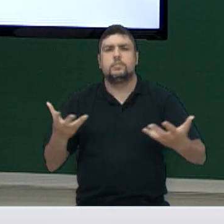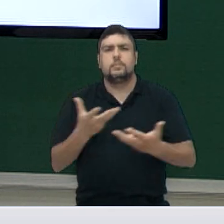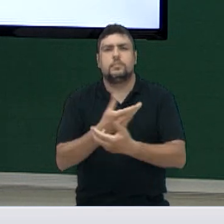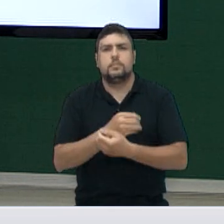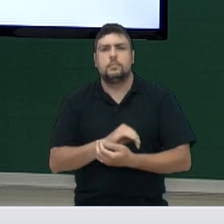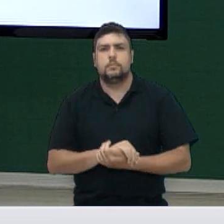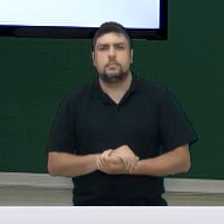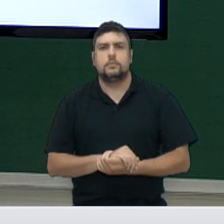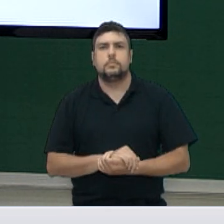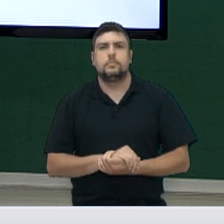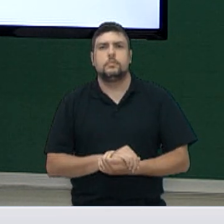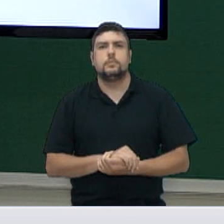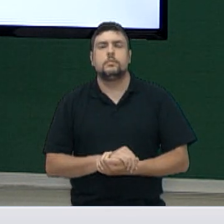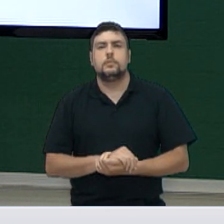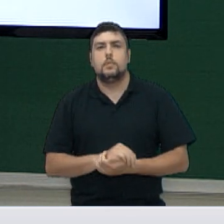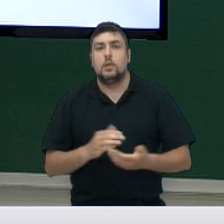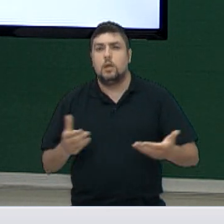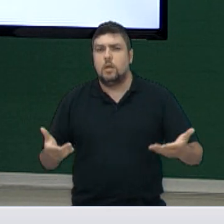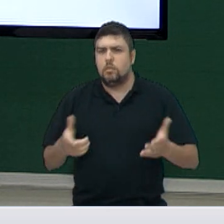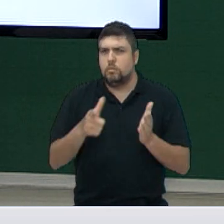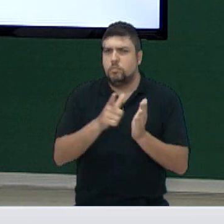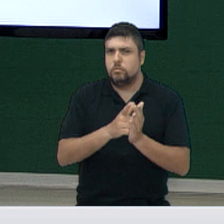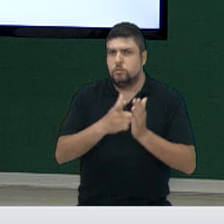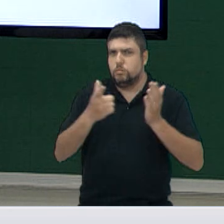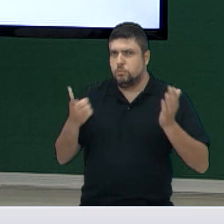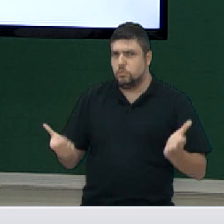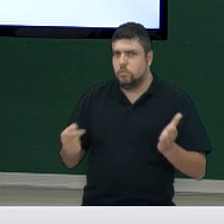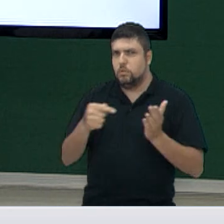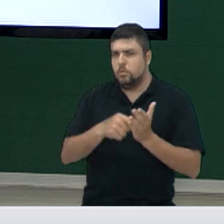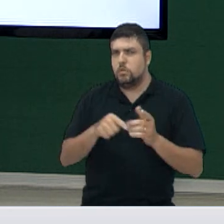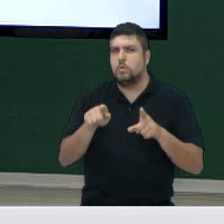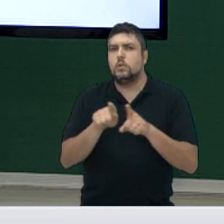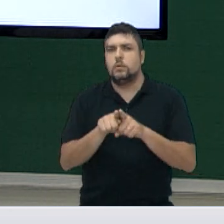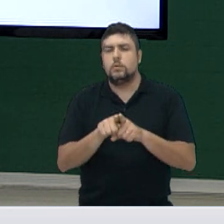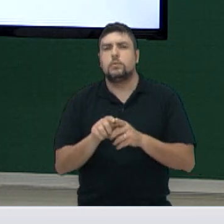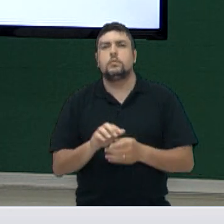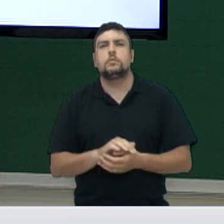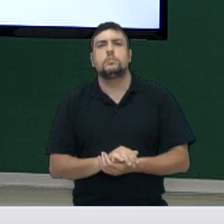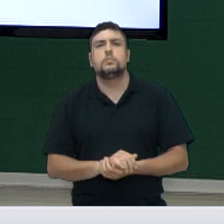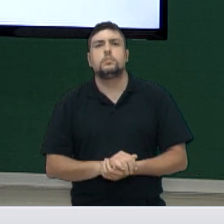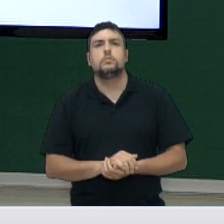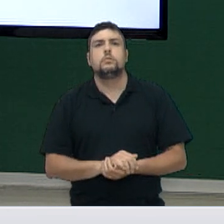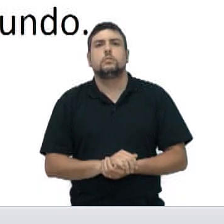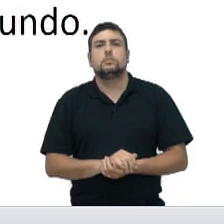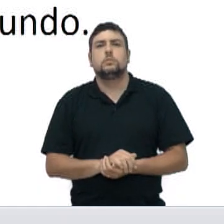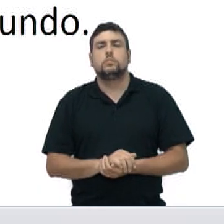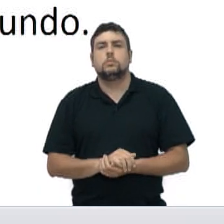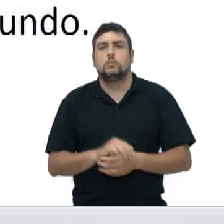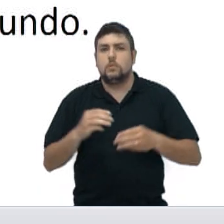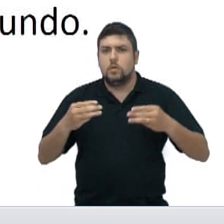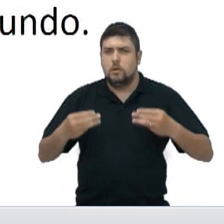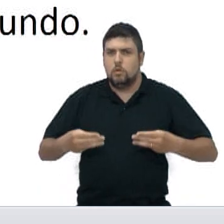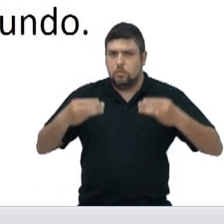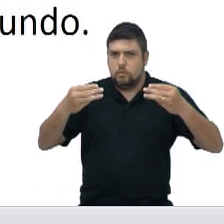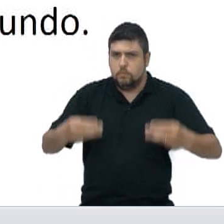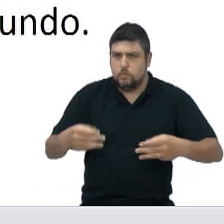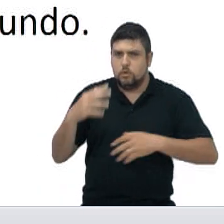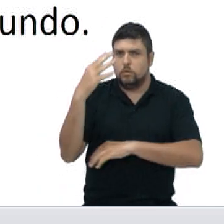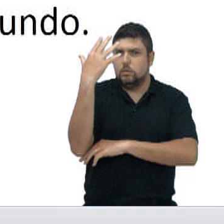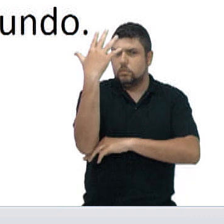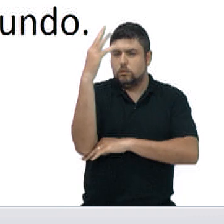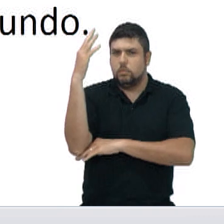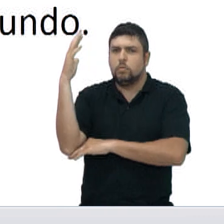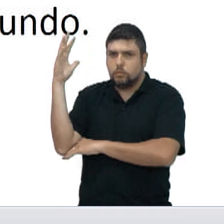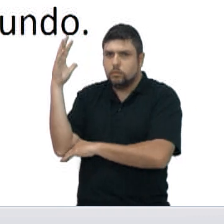um fragmento de uma reportagem sobre isso também. Segundo o Ministério do Meio